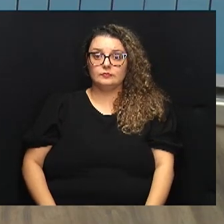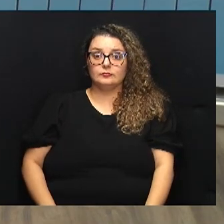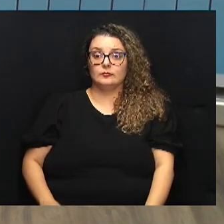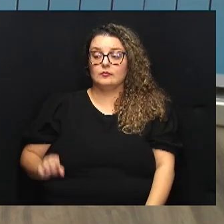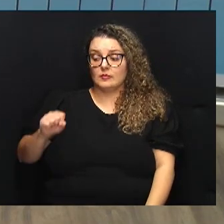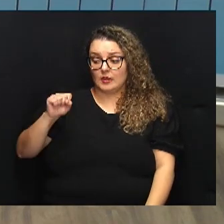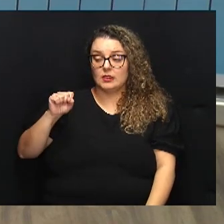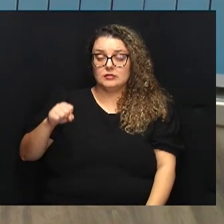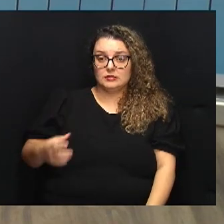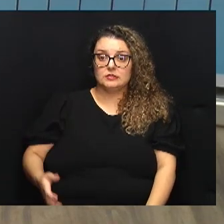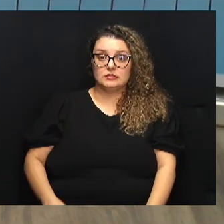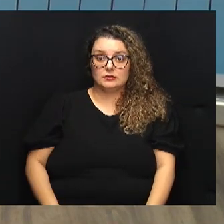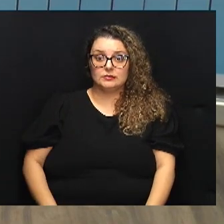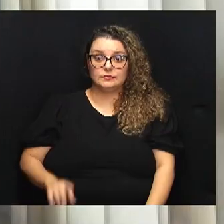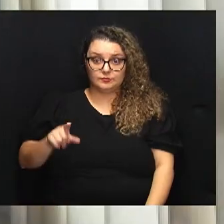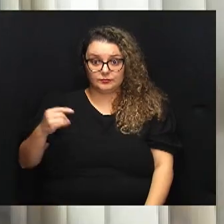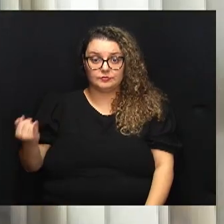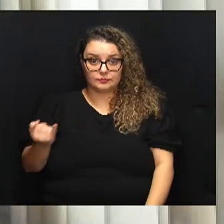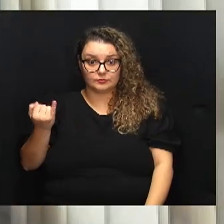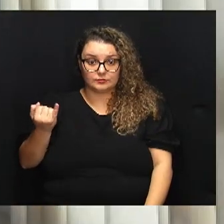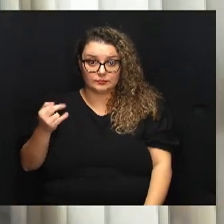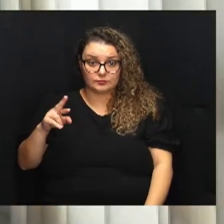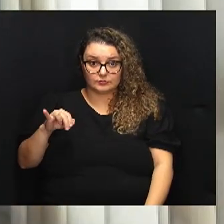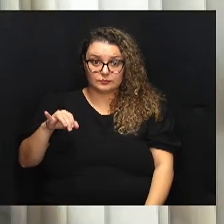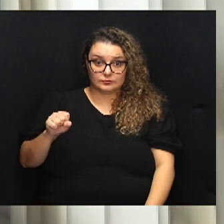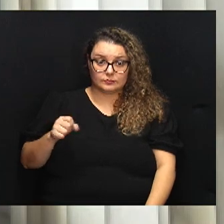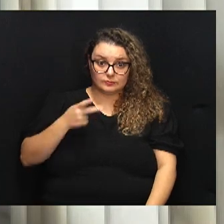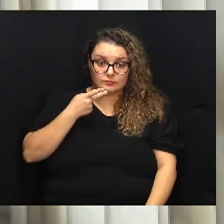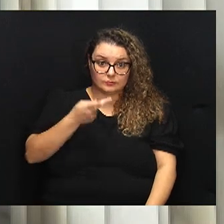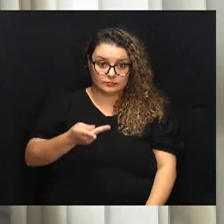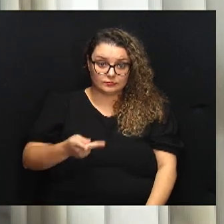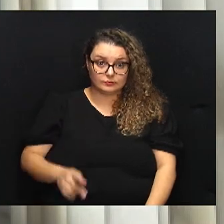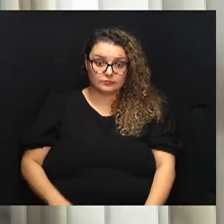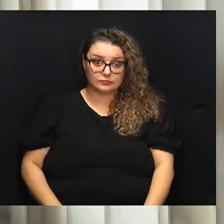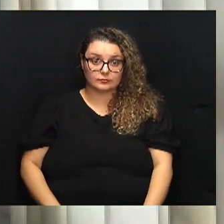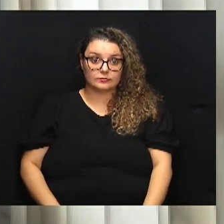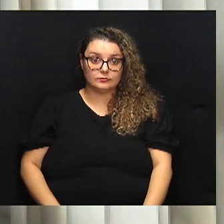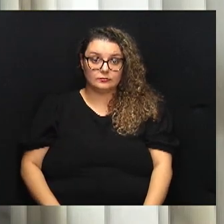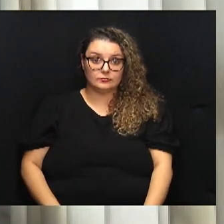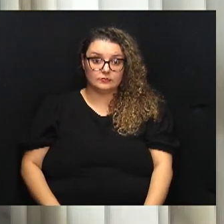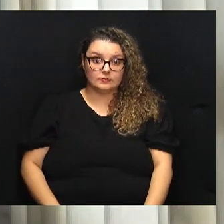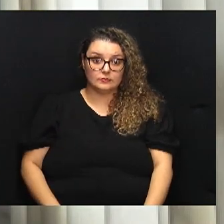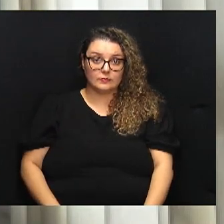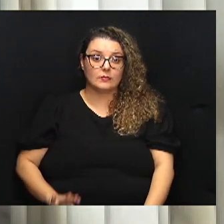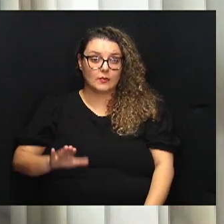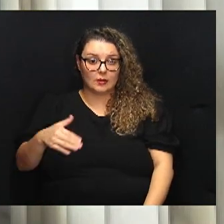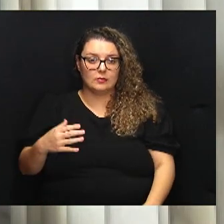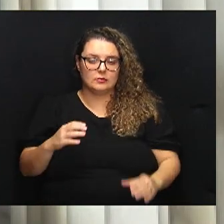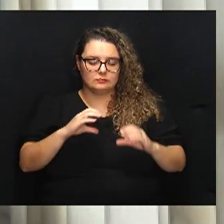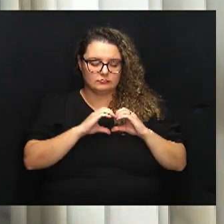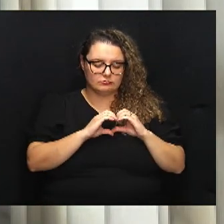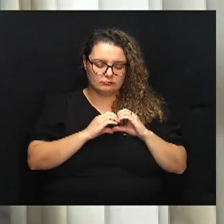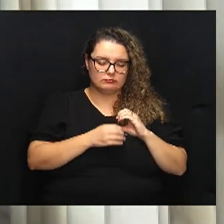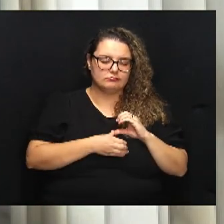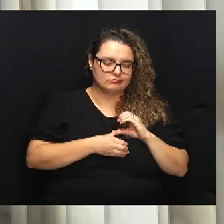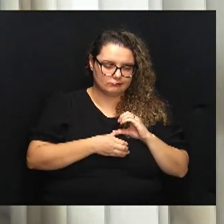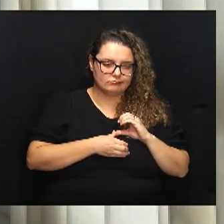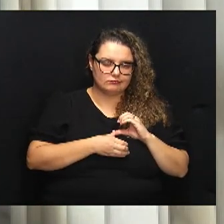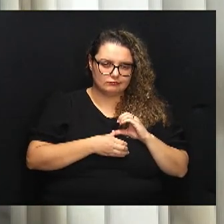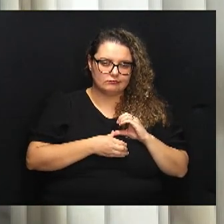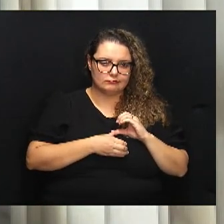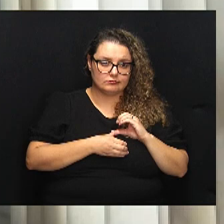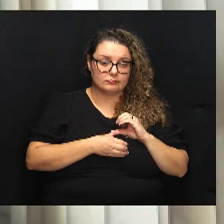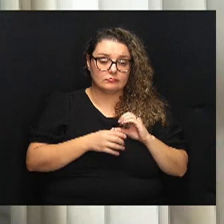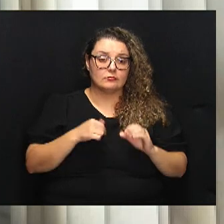Sim, e é importante o que o Reis disse, porque quando nós estamos feridos, vamos chamar assim, não é? A